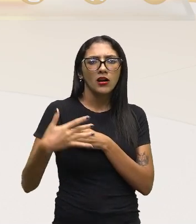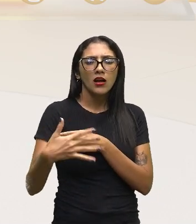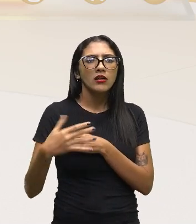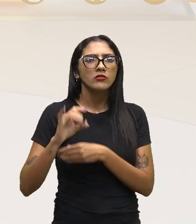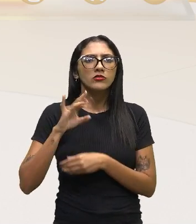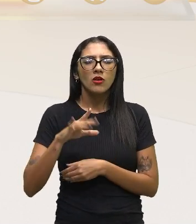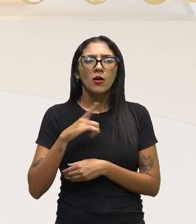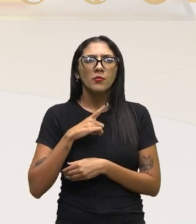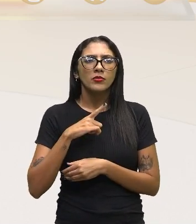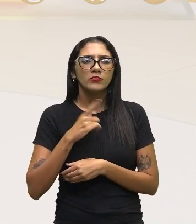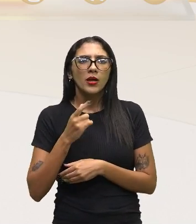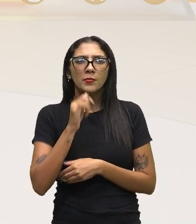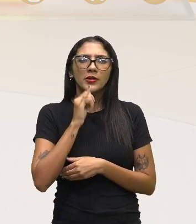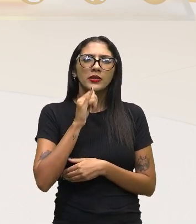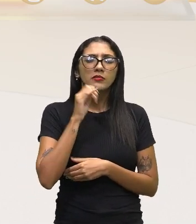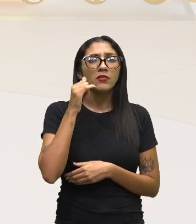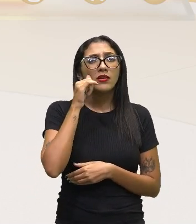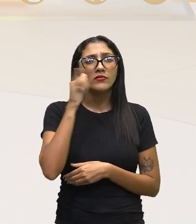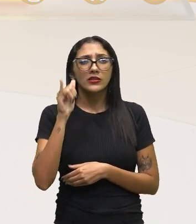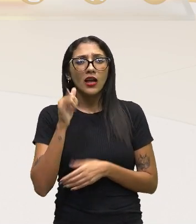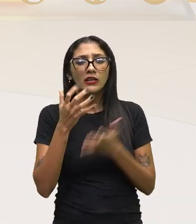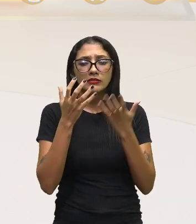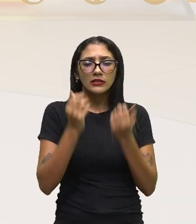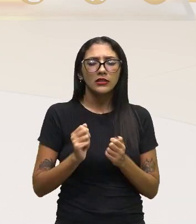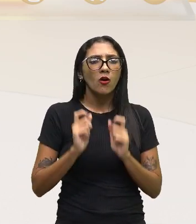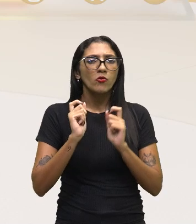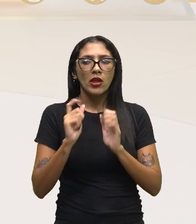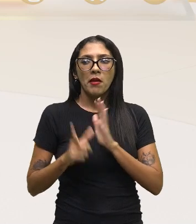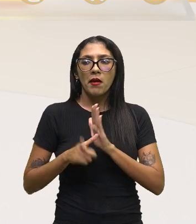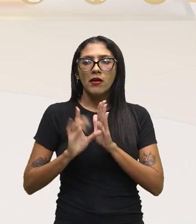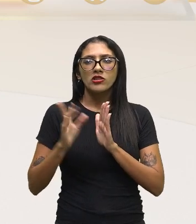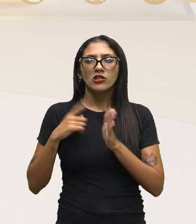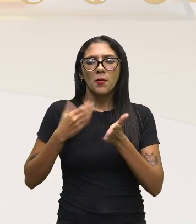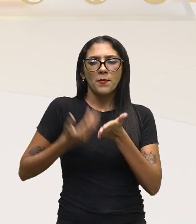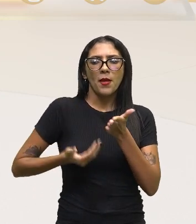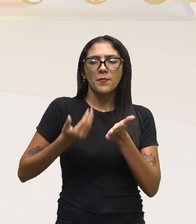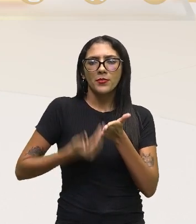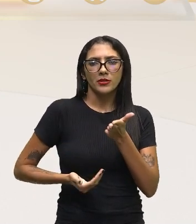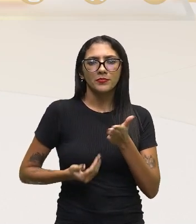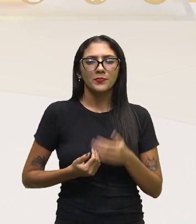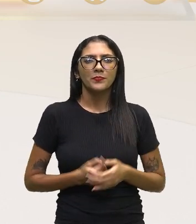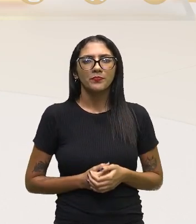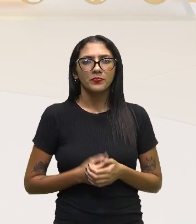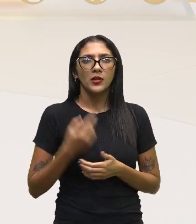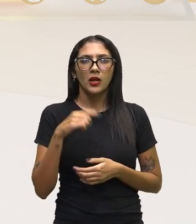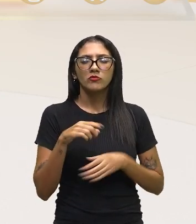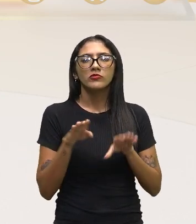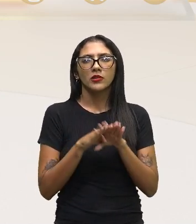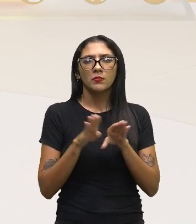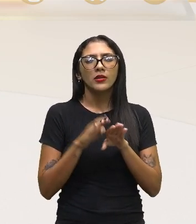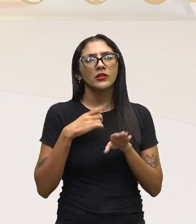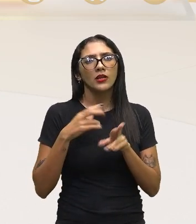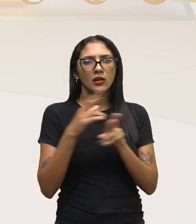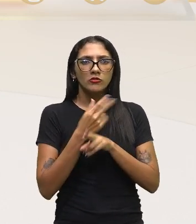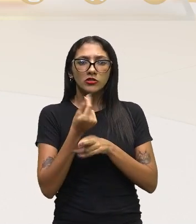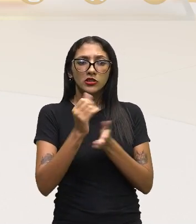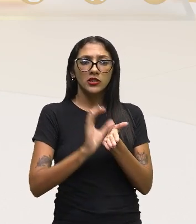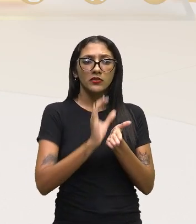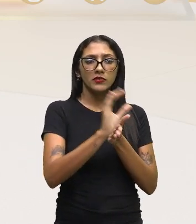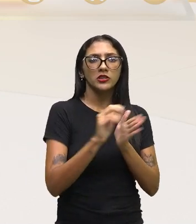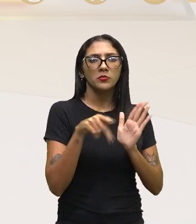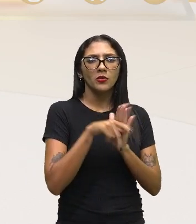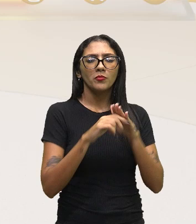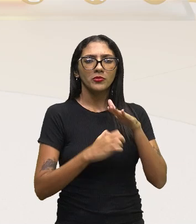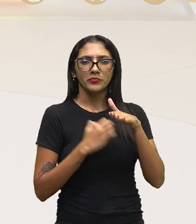não assumir que perdeu dinheiro com aquela aplicação. Então, isso também vale para as ações. Se você tem lá